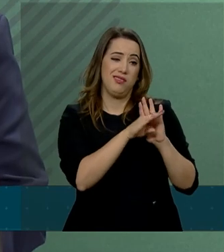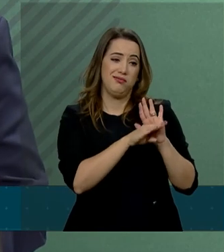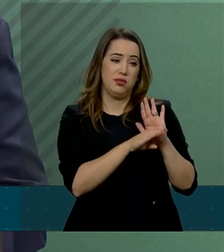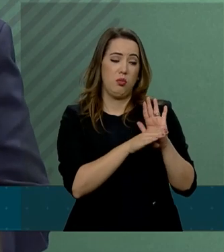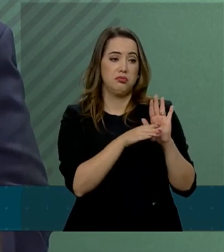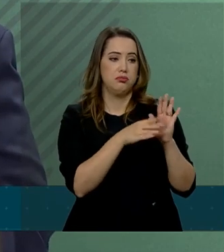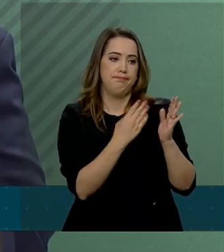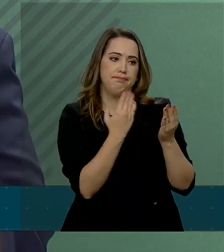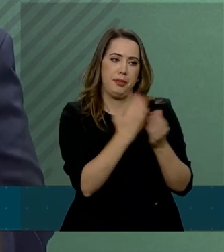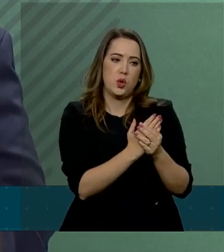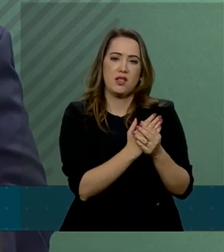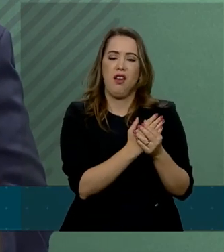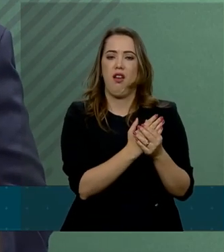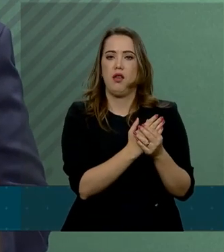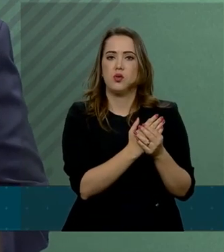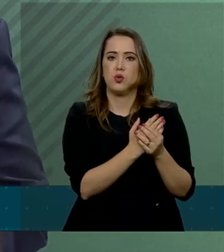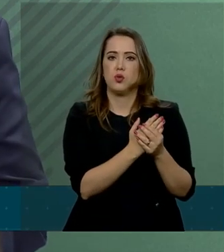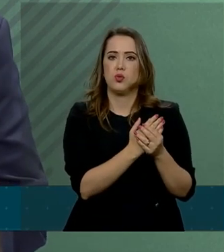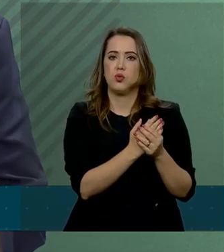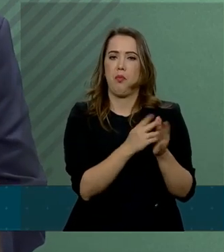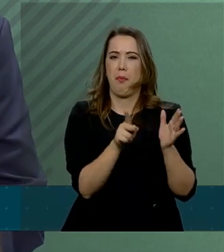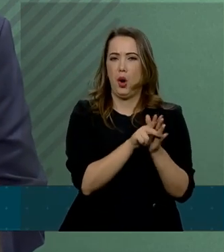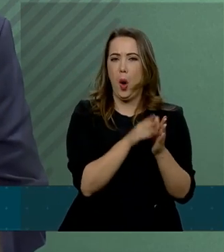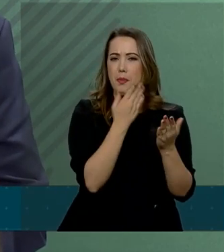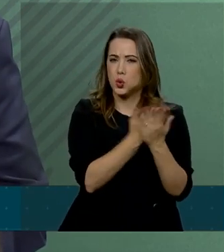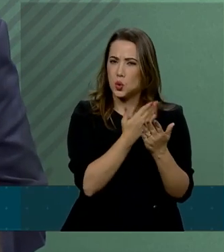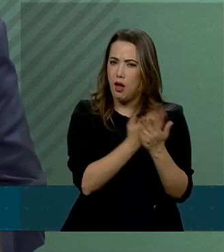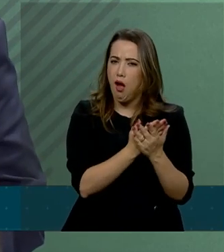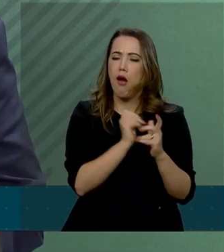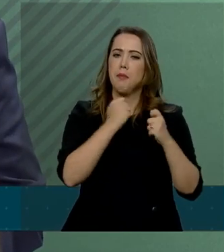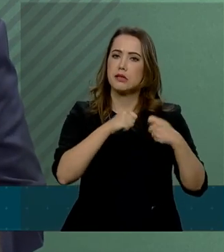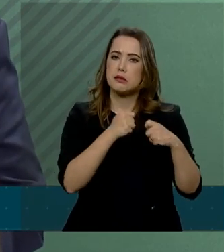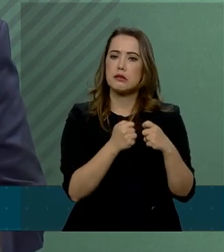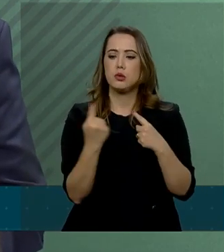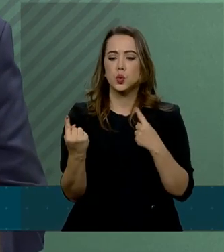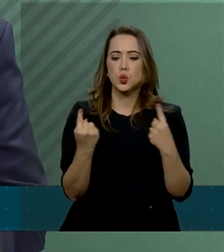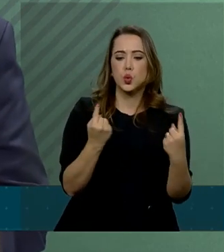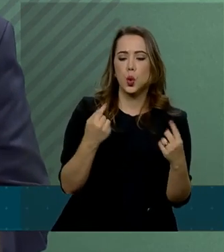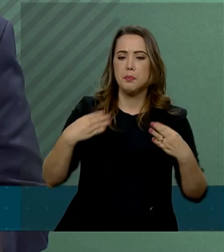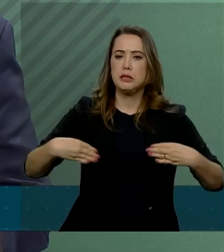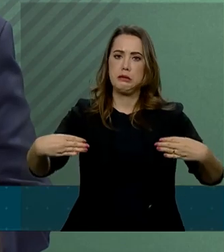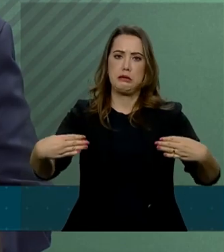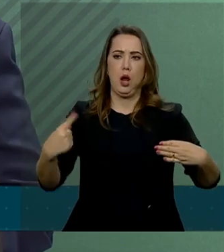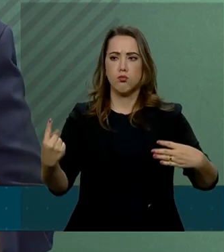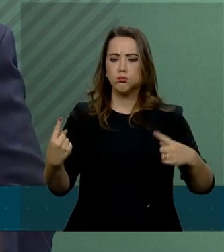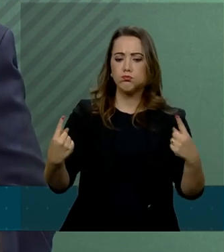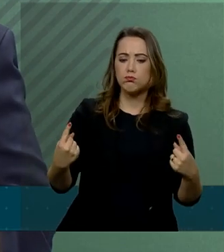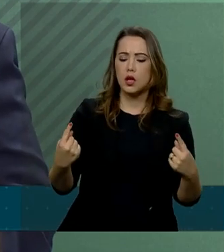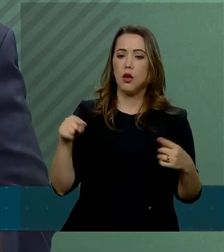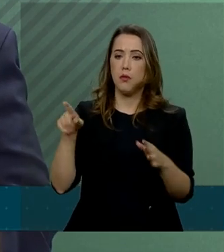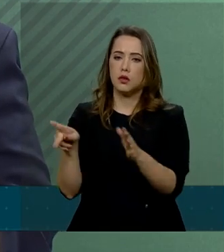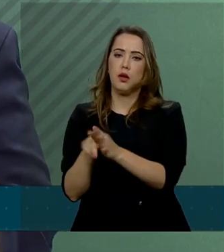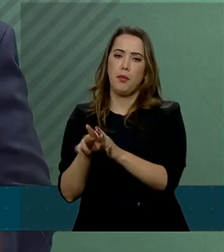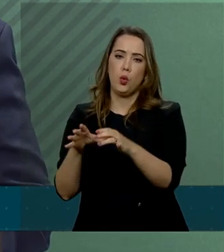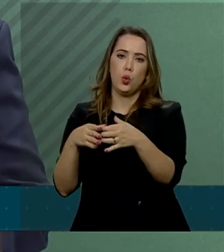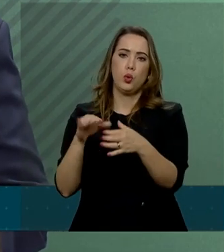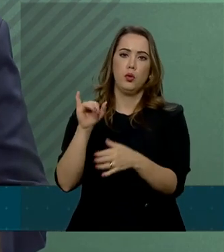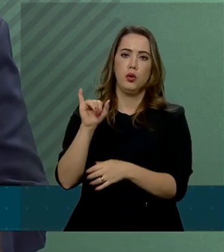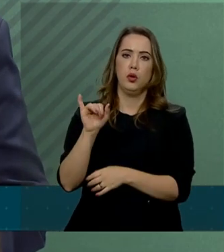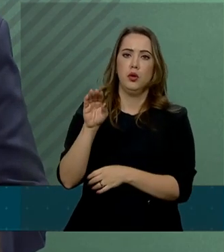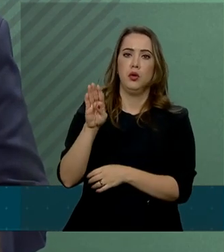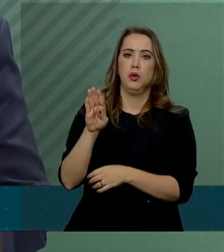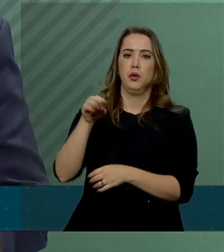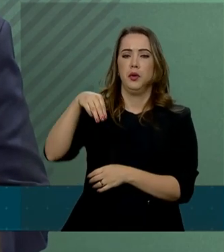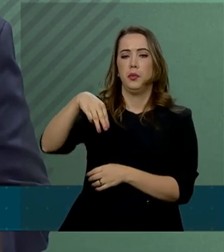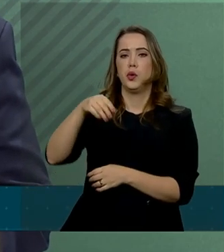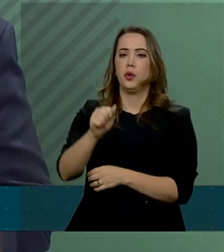estudados por ambos os ministérios mas especialmente naquele que é de responsabilidade do ibama para que a partir desse